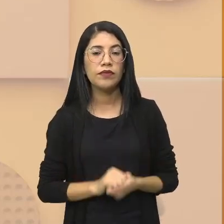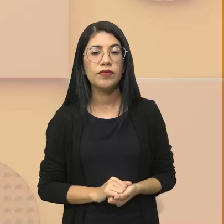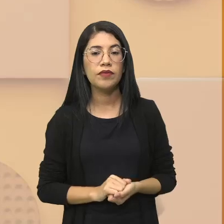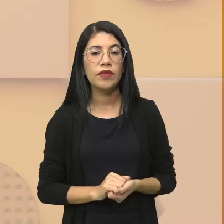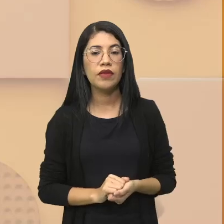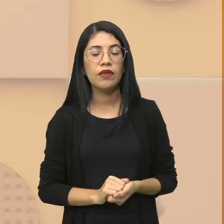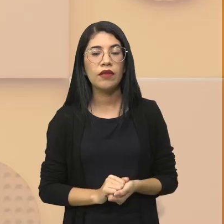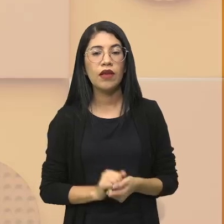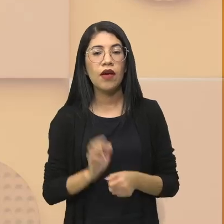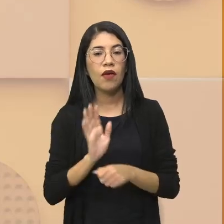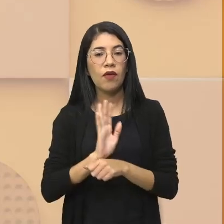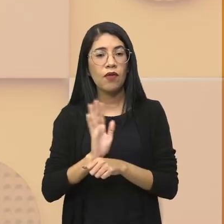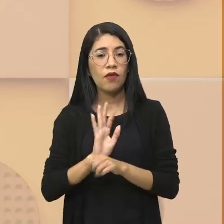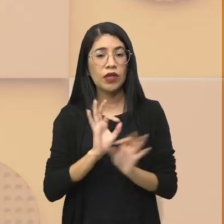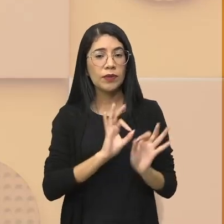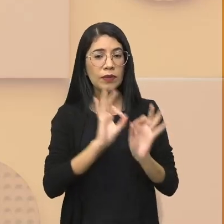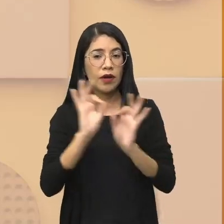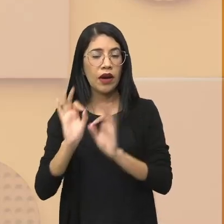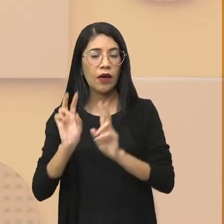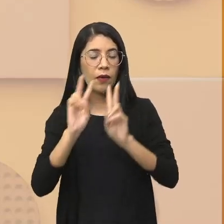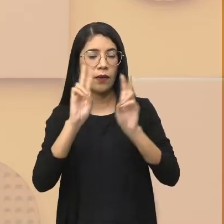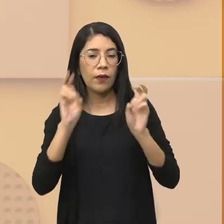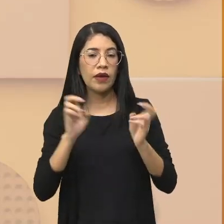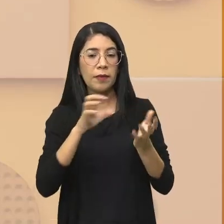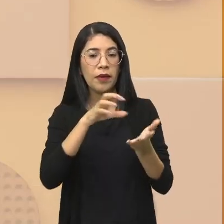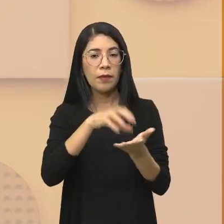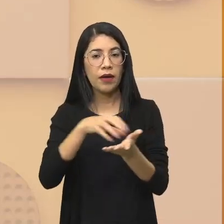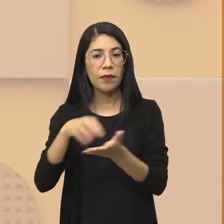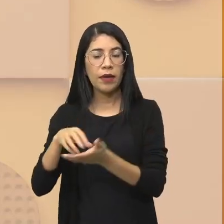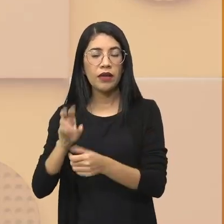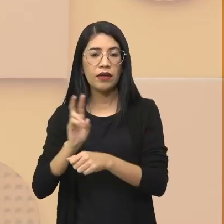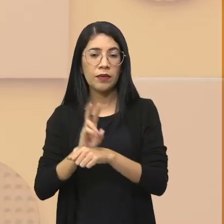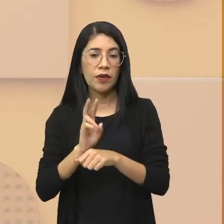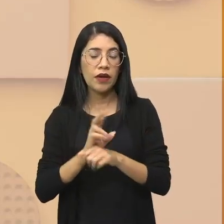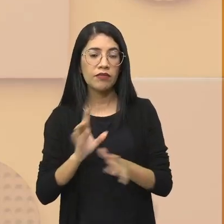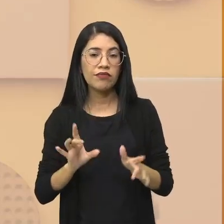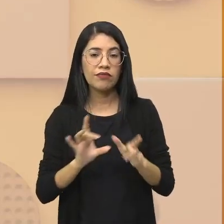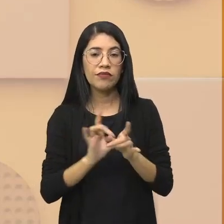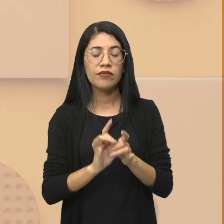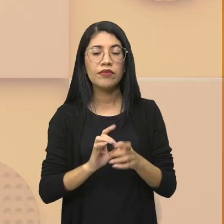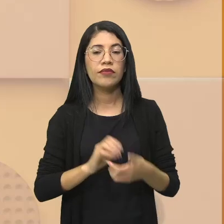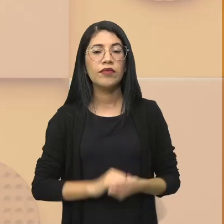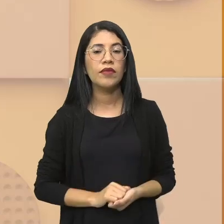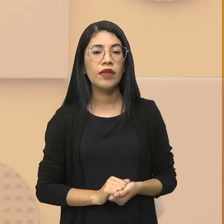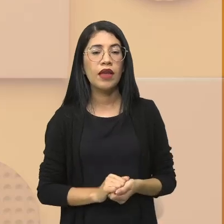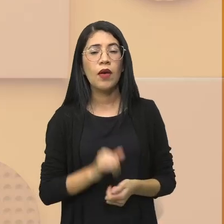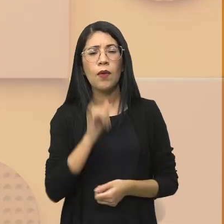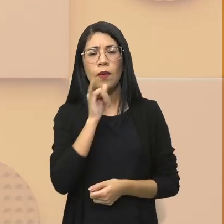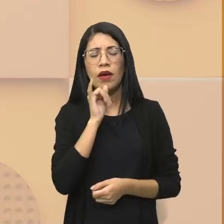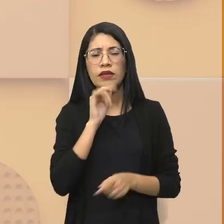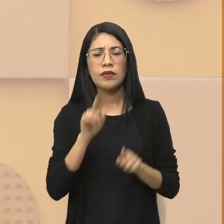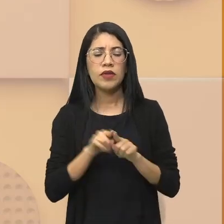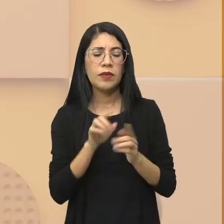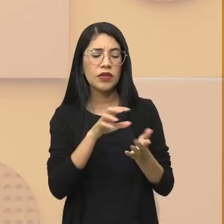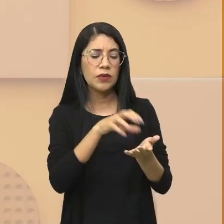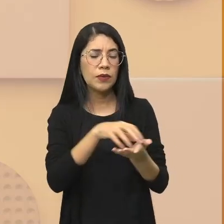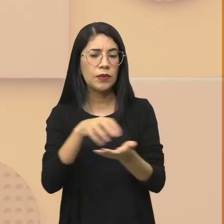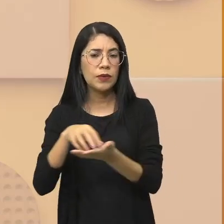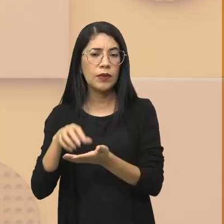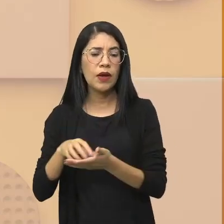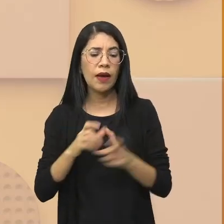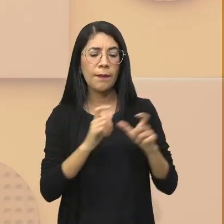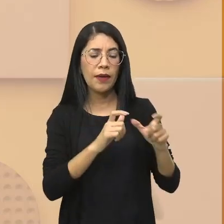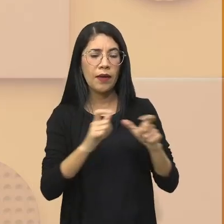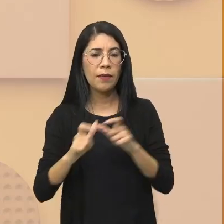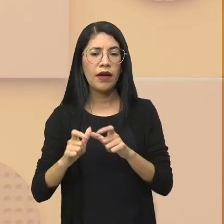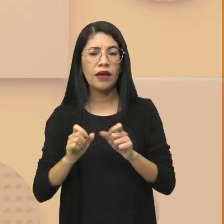trazer aqui um VT mostrando sobre essas unidades de proteção integral, trazendo alguns exemplos de lugares que são